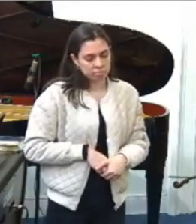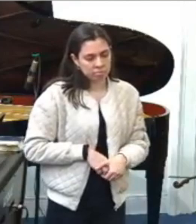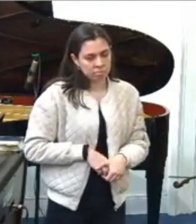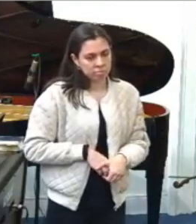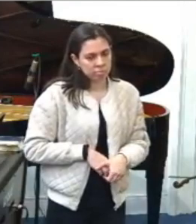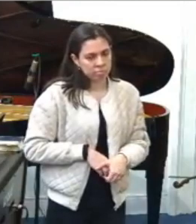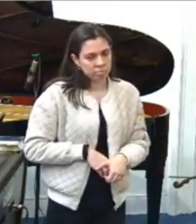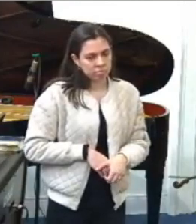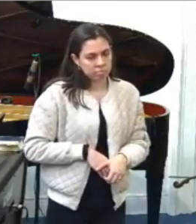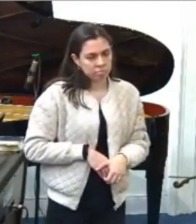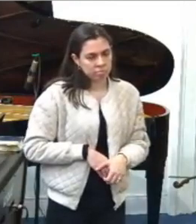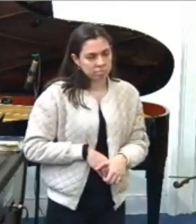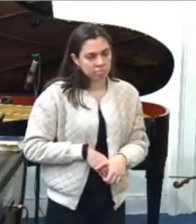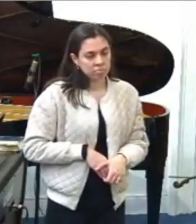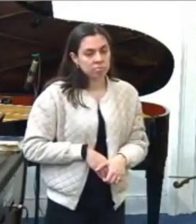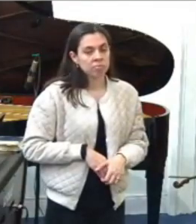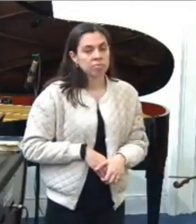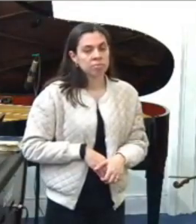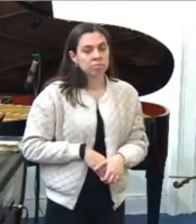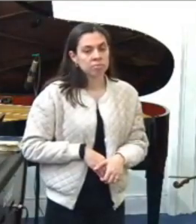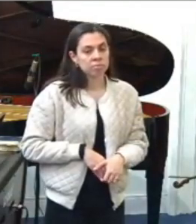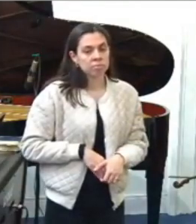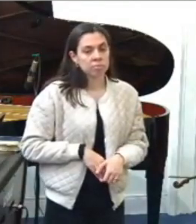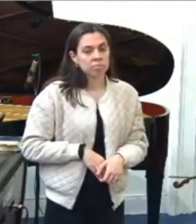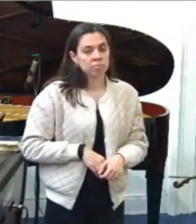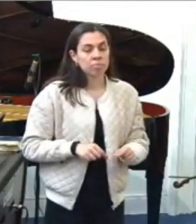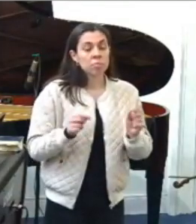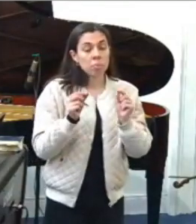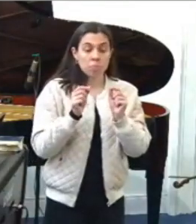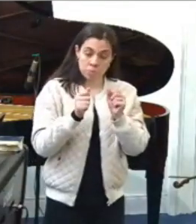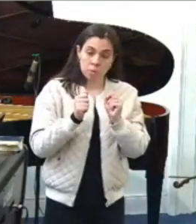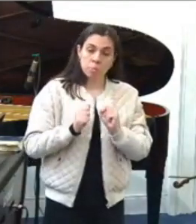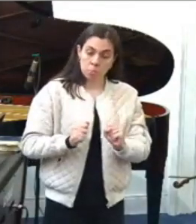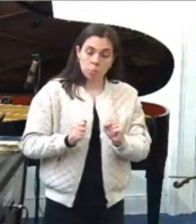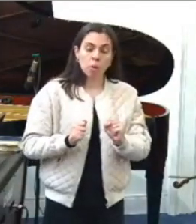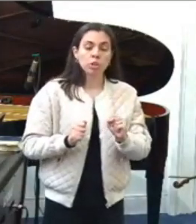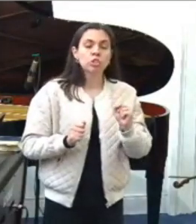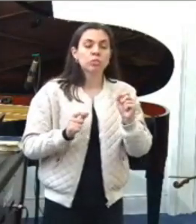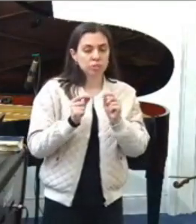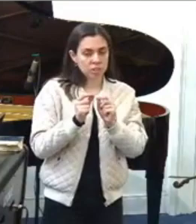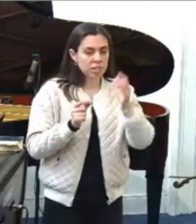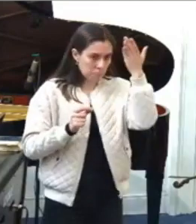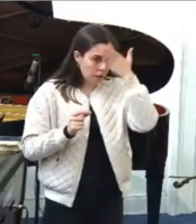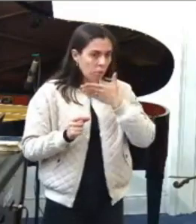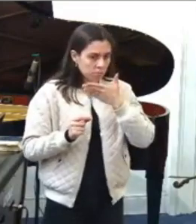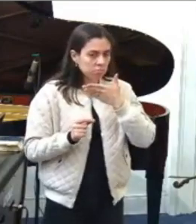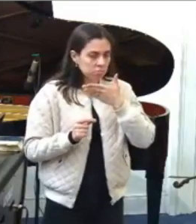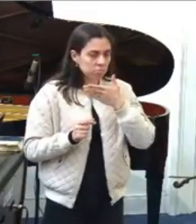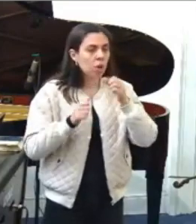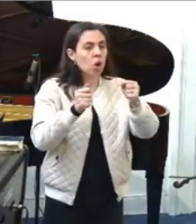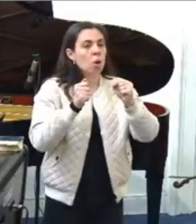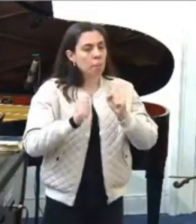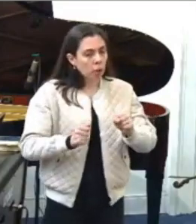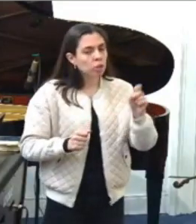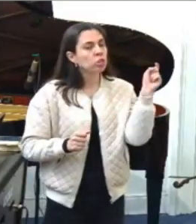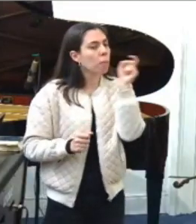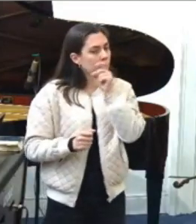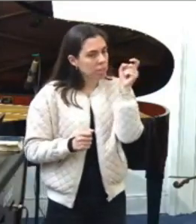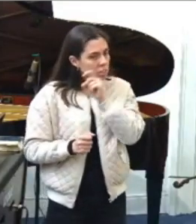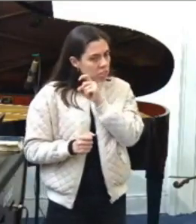Satanás pode enganar temporariamente. E nós precisamos estar conscientes